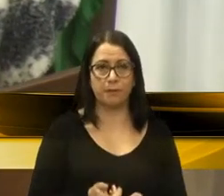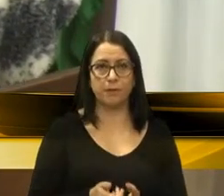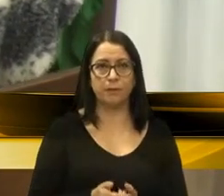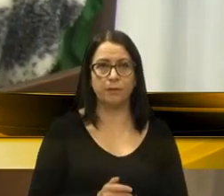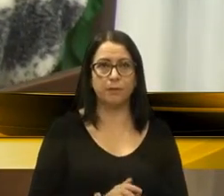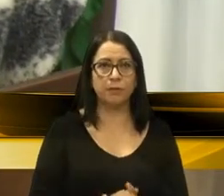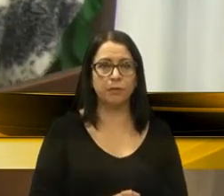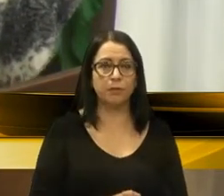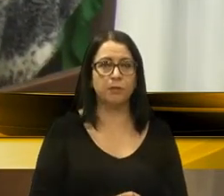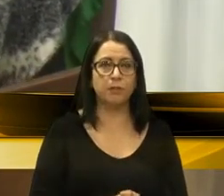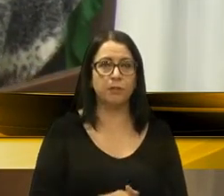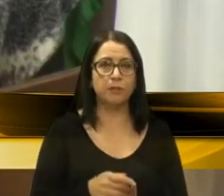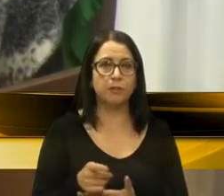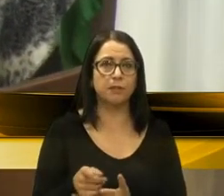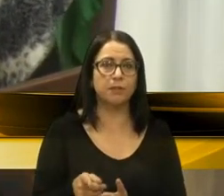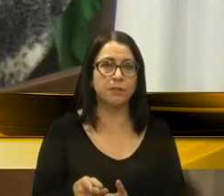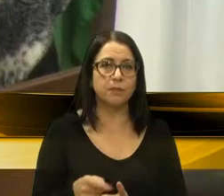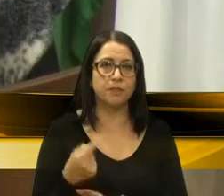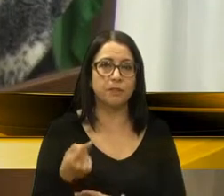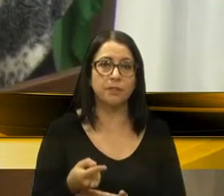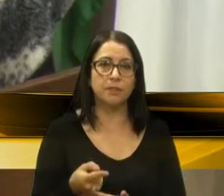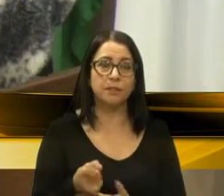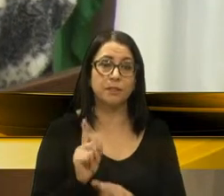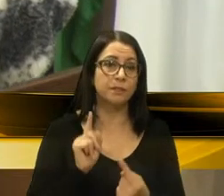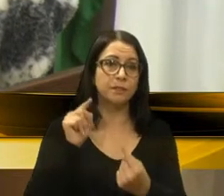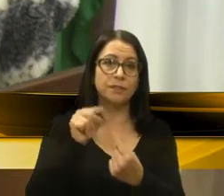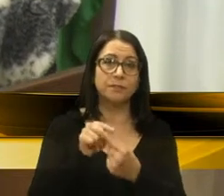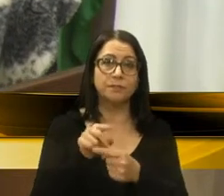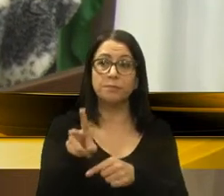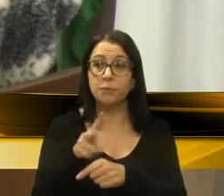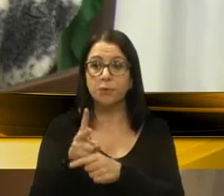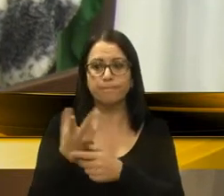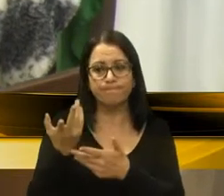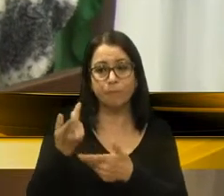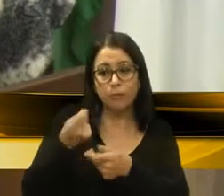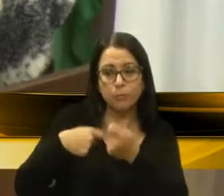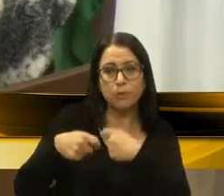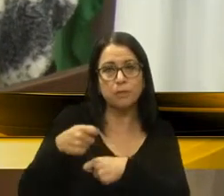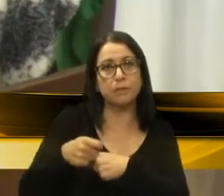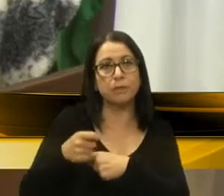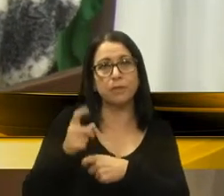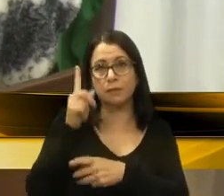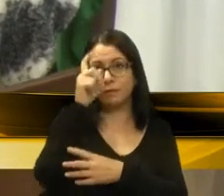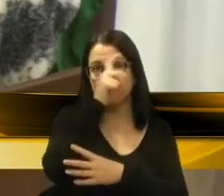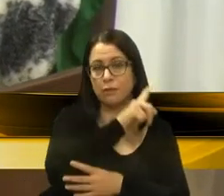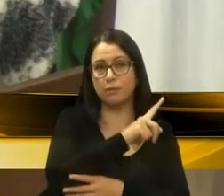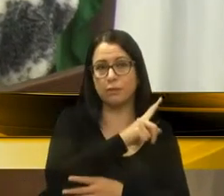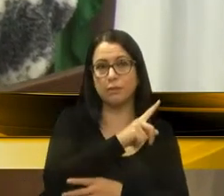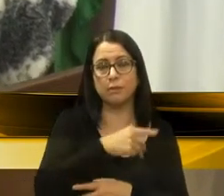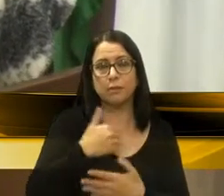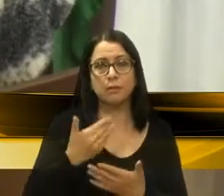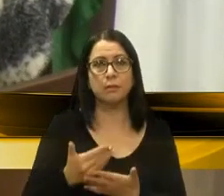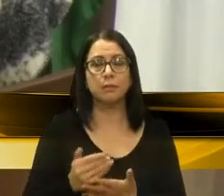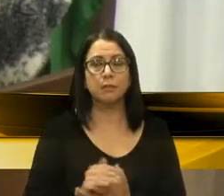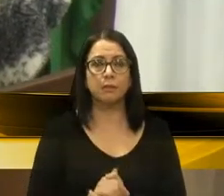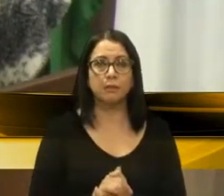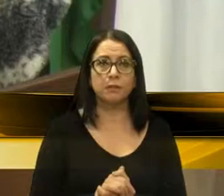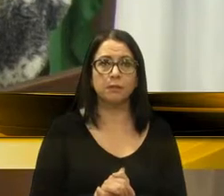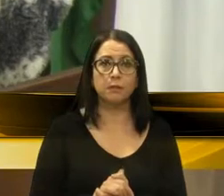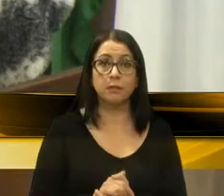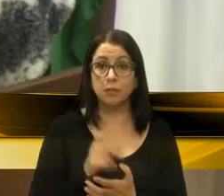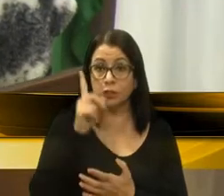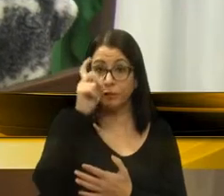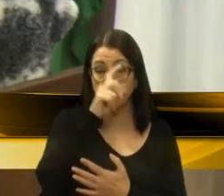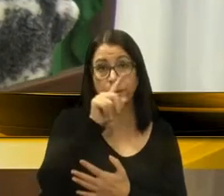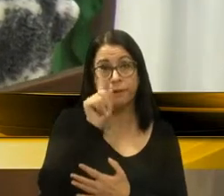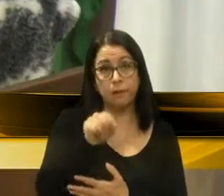Então, essas proposições têm o objetivo de buscar administrar essas dificuldades, superar, né, essas